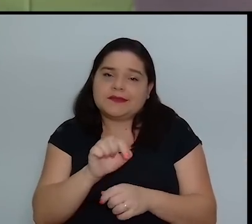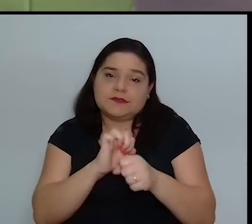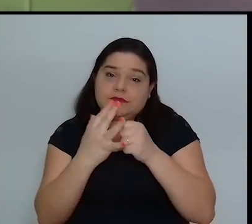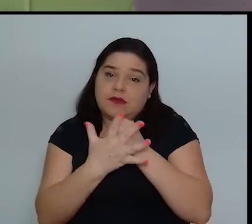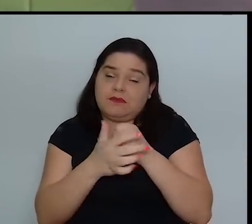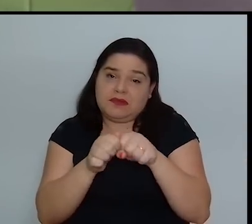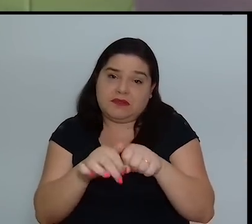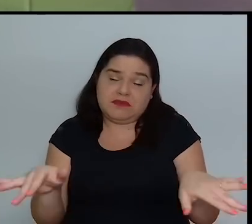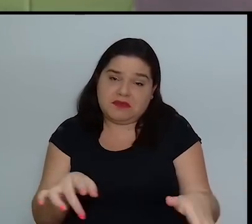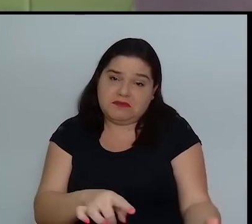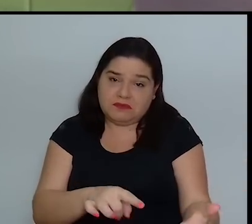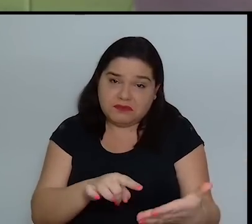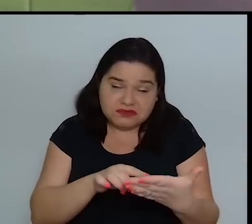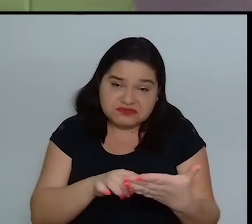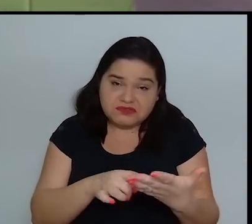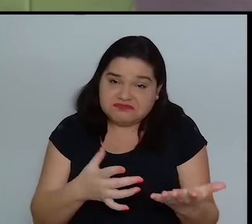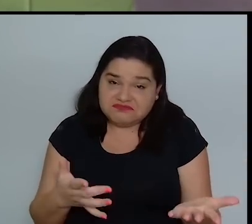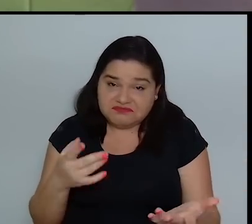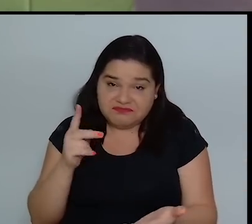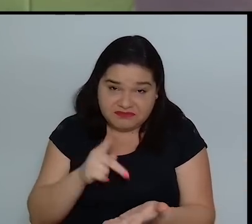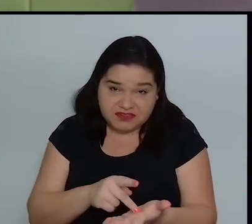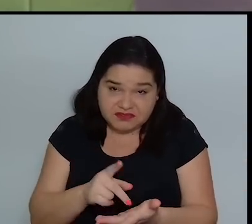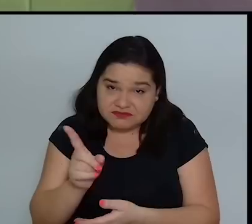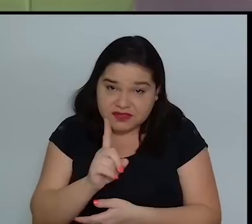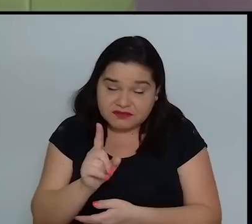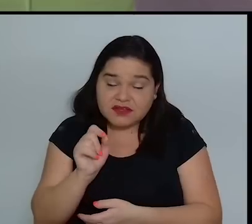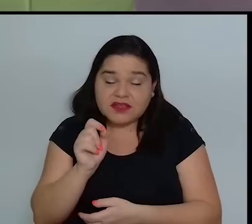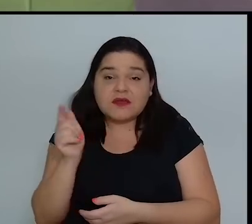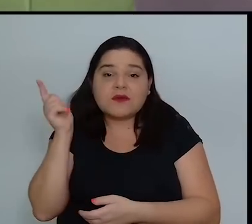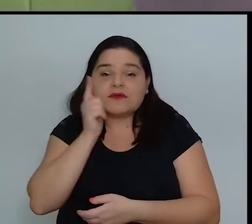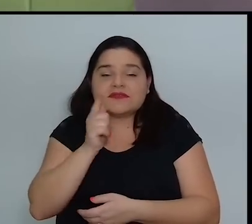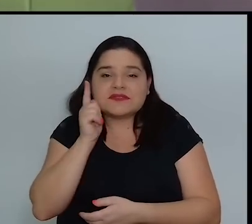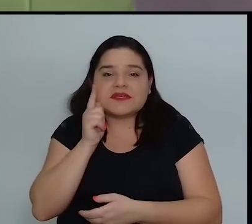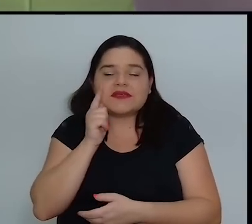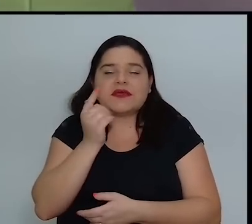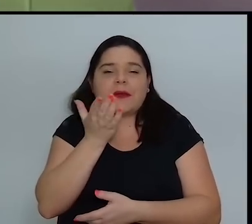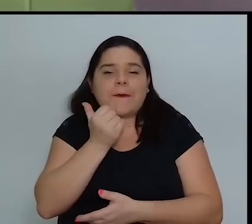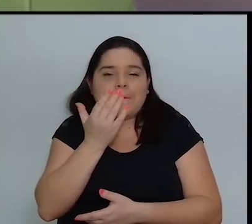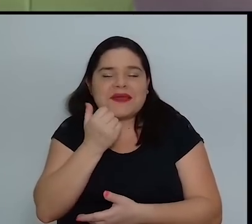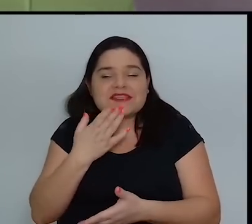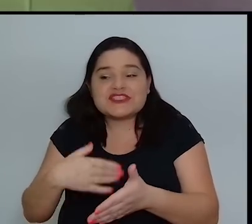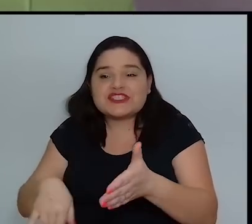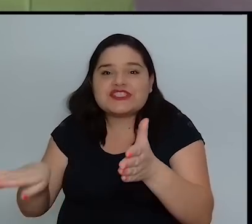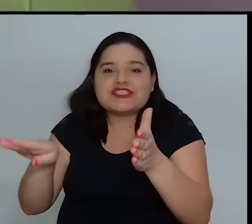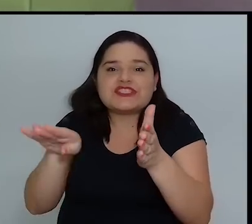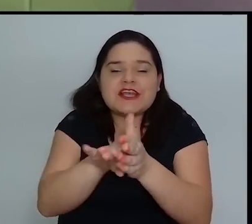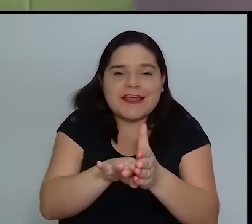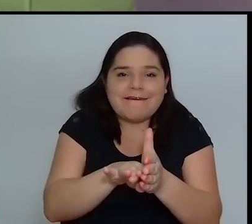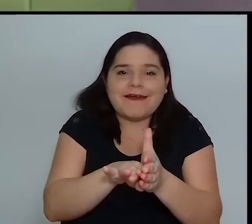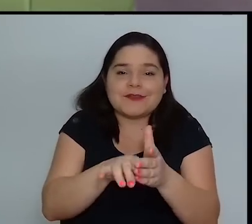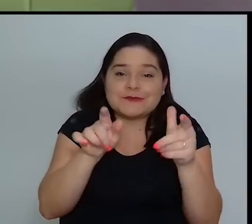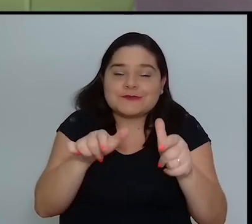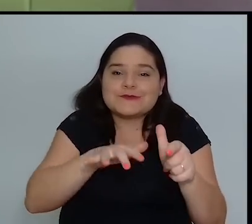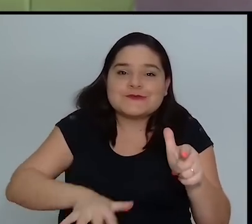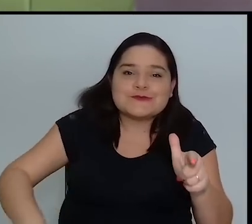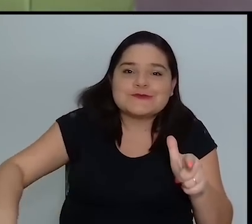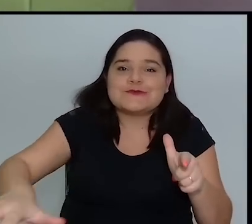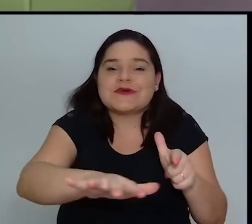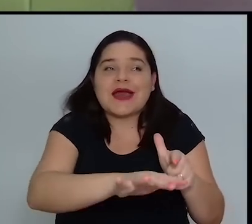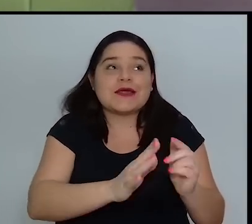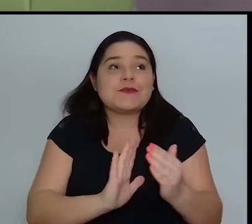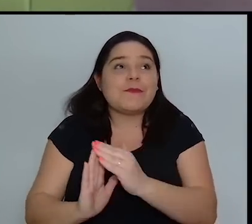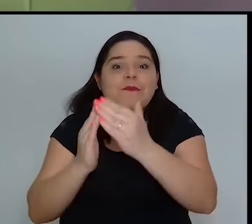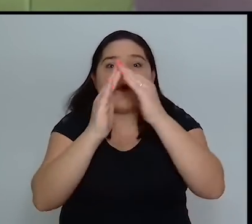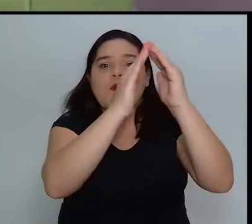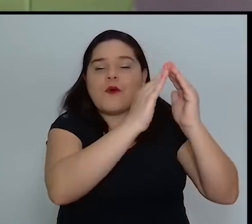mostrou que não é verdade quem conseguia fazer chegar a cesta básica na no alto dos